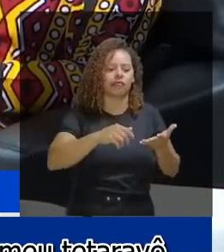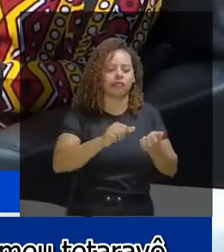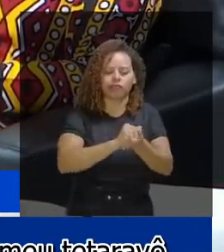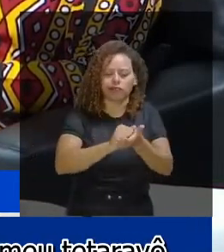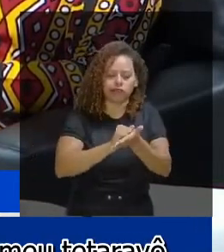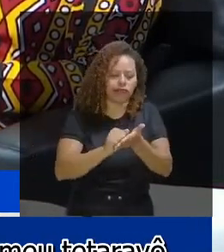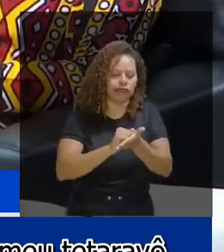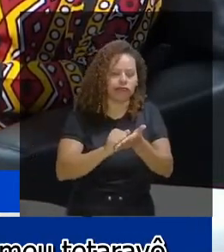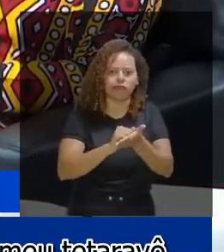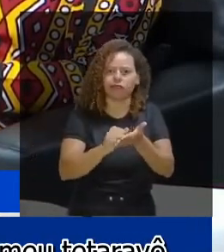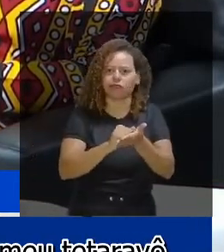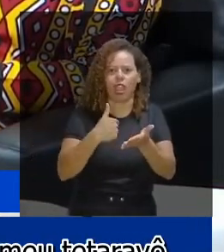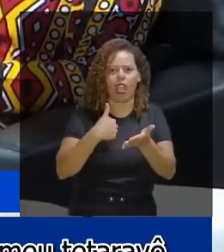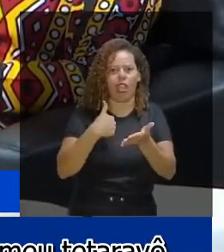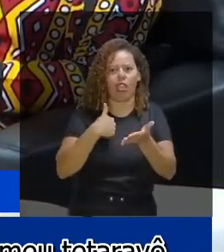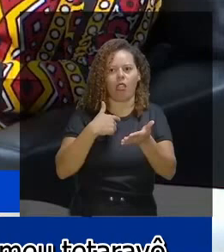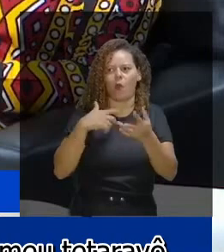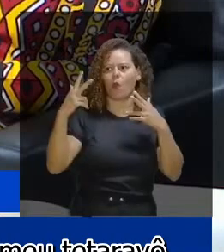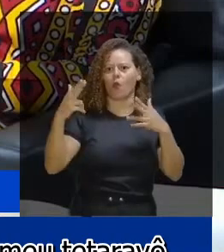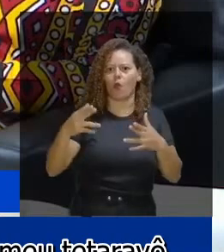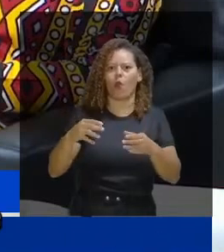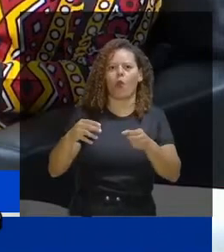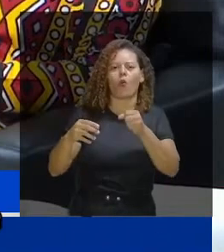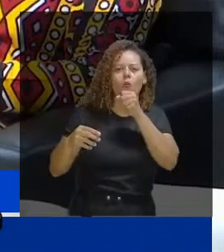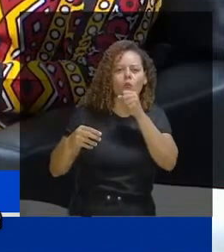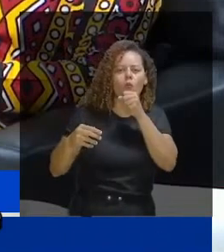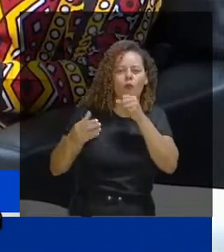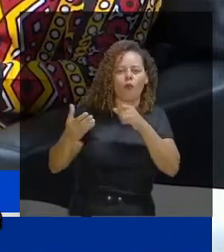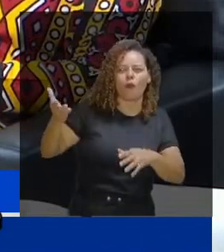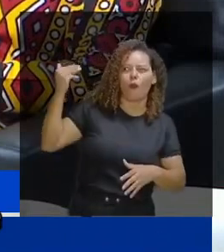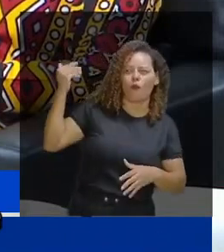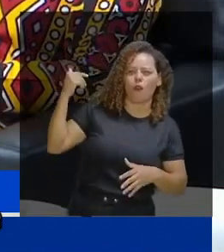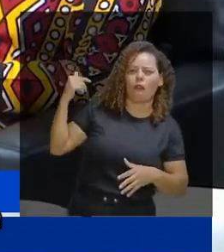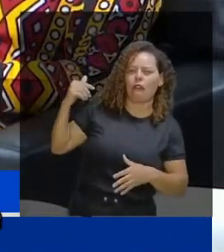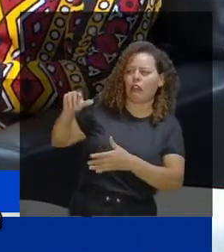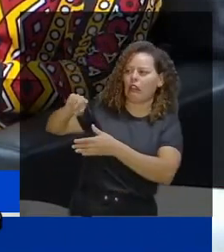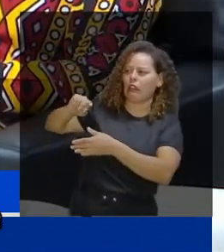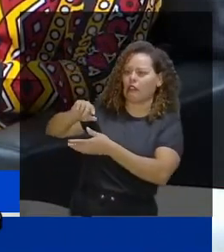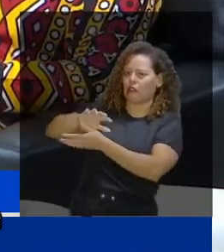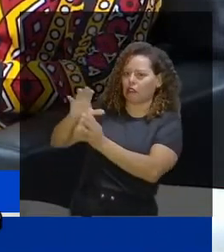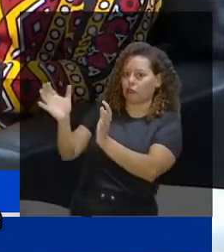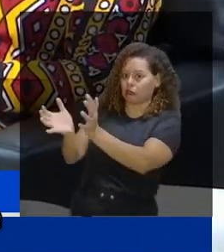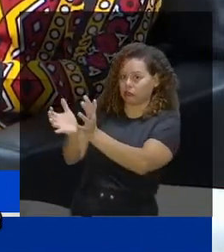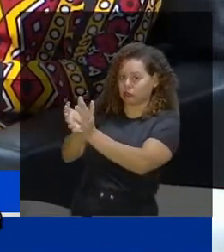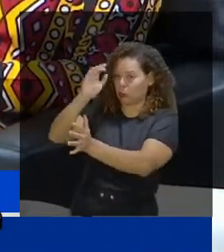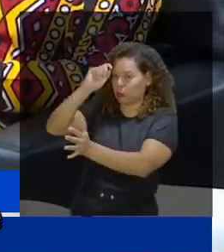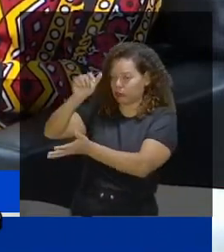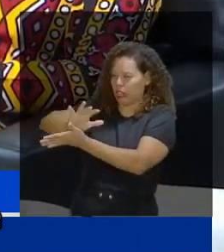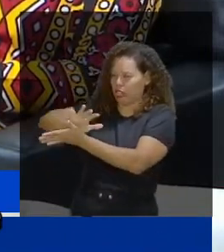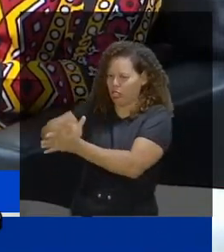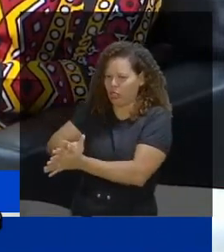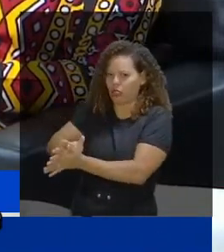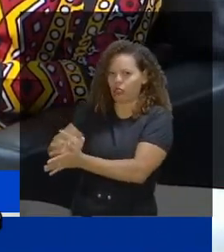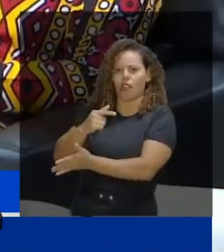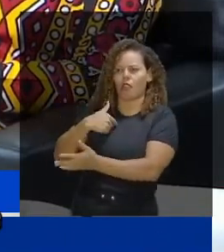foi meu tetaravô, hoje eu não tenho nada a ver com isso. Se fosse eu, não faria o que fizeram com os negros africanos